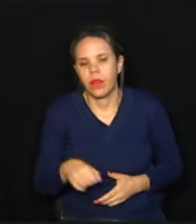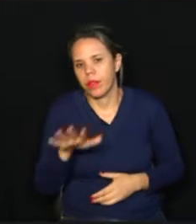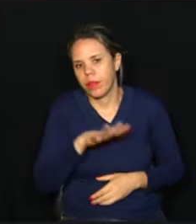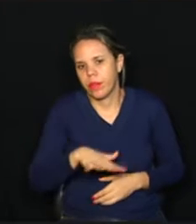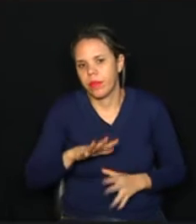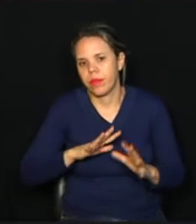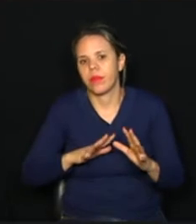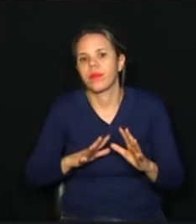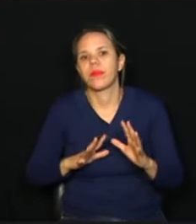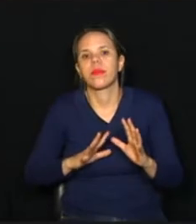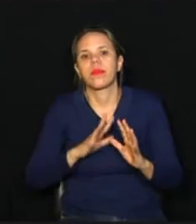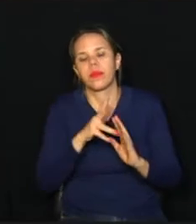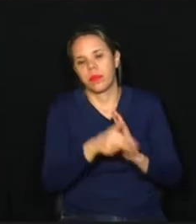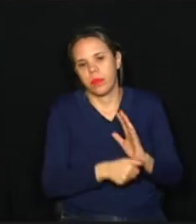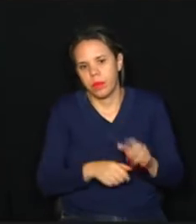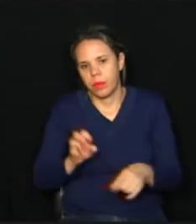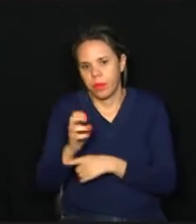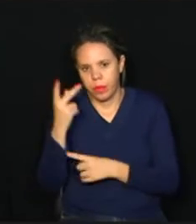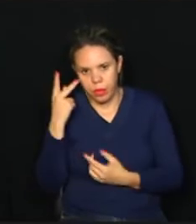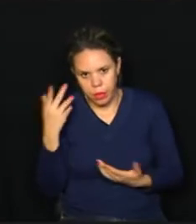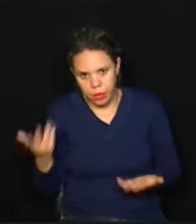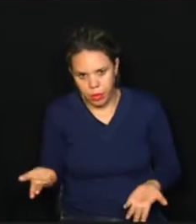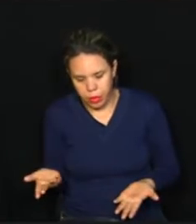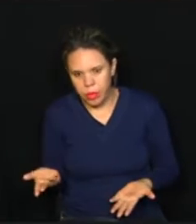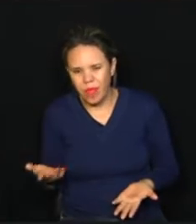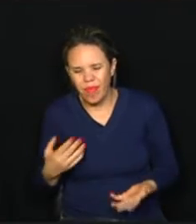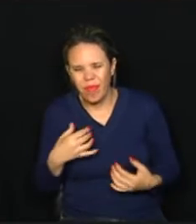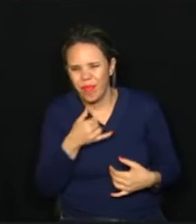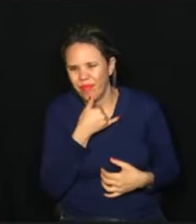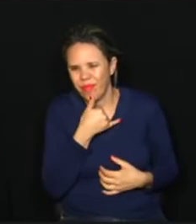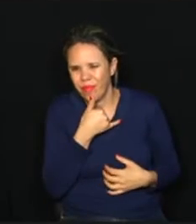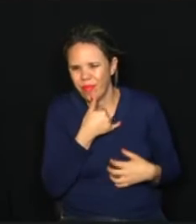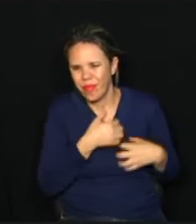ambiental do Estado de São Paulo, estamos